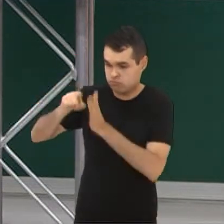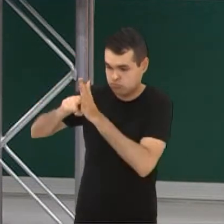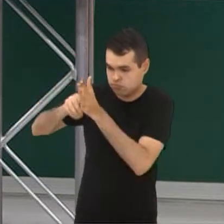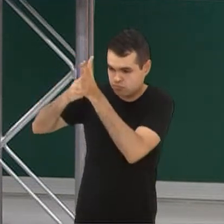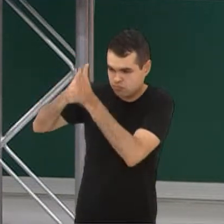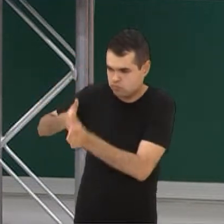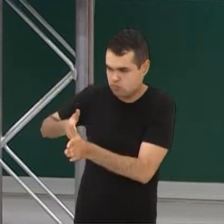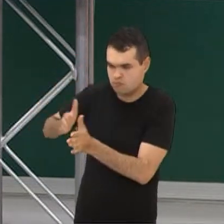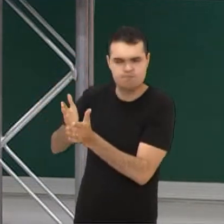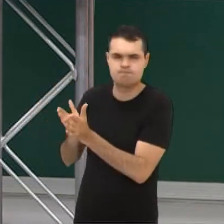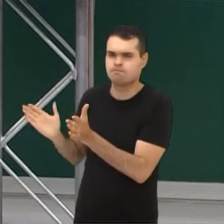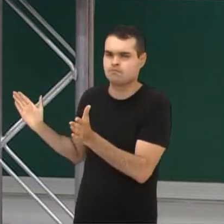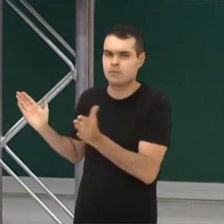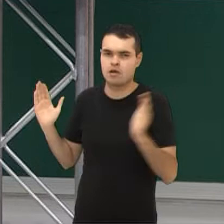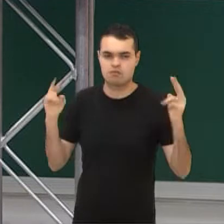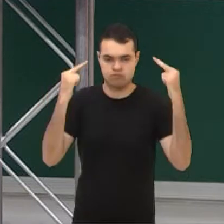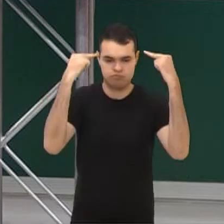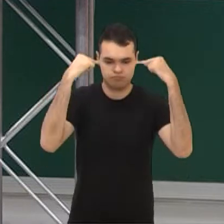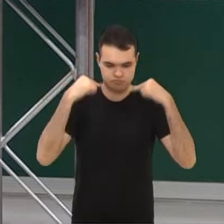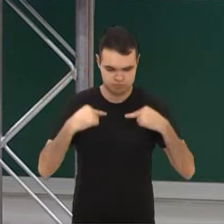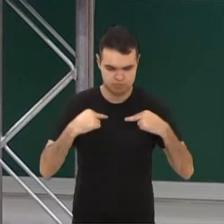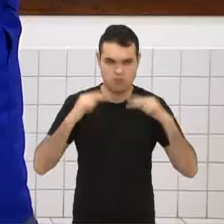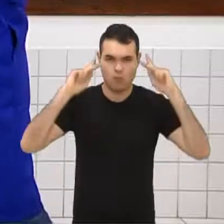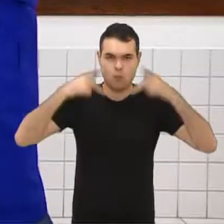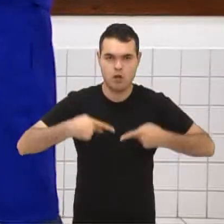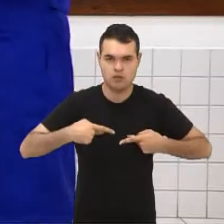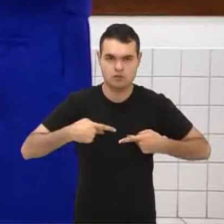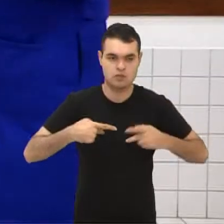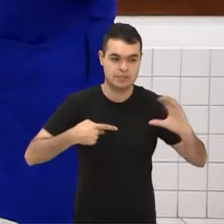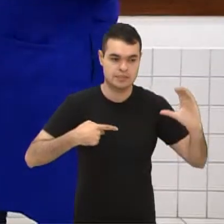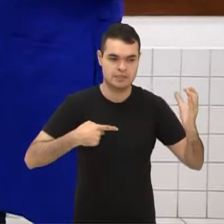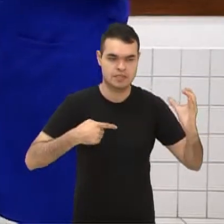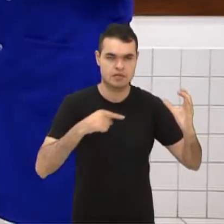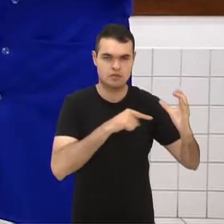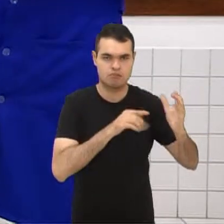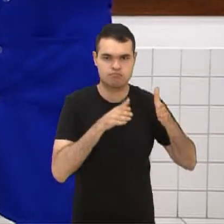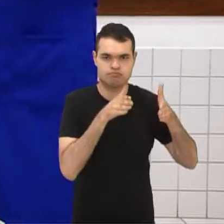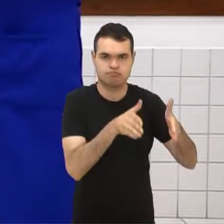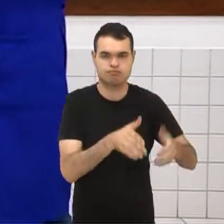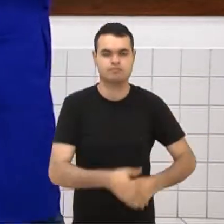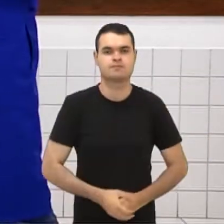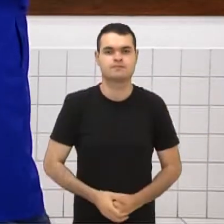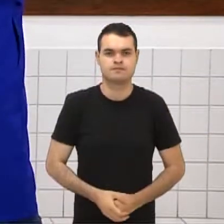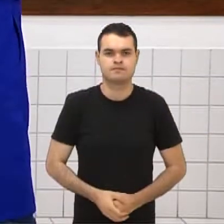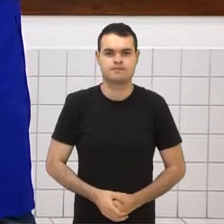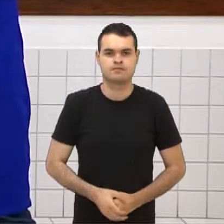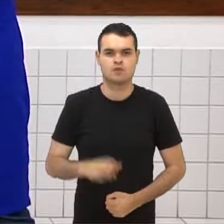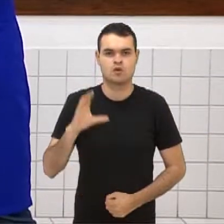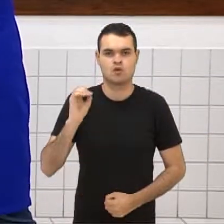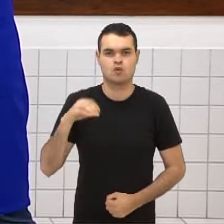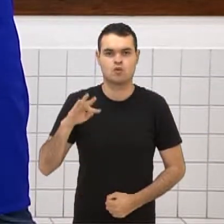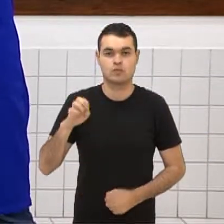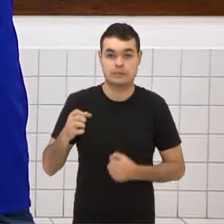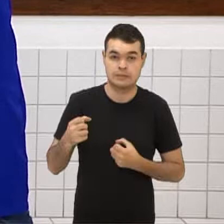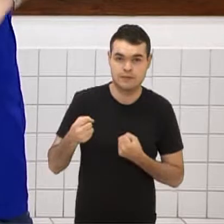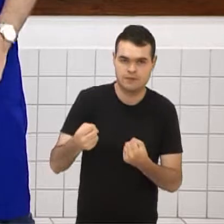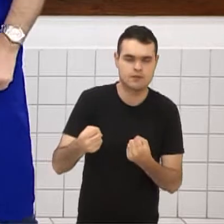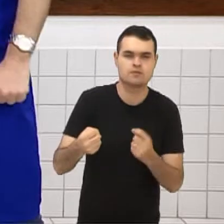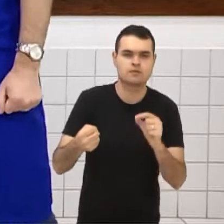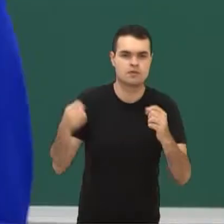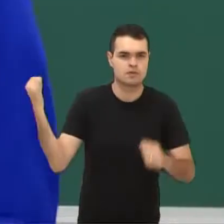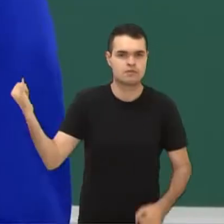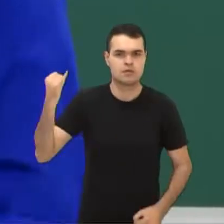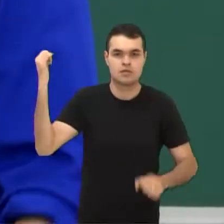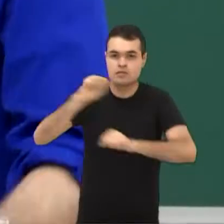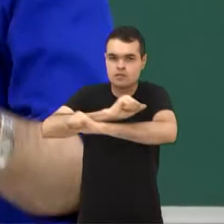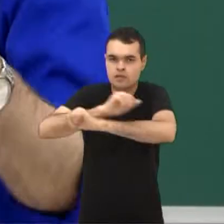humano, voltados principalmente para o que a ciência diz, né, Fábio? Sim, até mesmo porque o que o Augusto Conte defende, né, professor, é importante você esclarecer